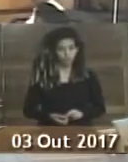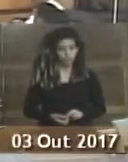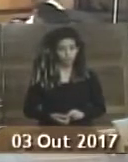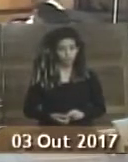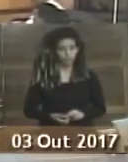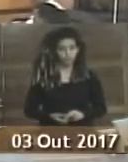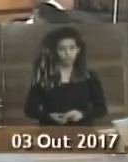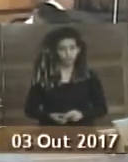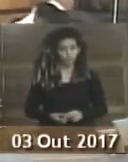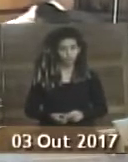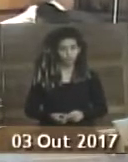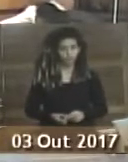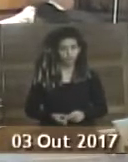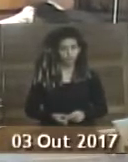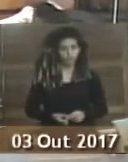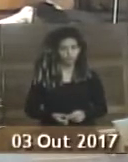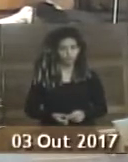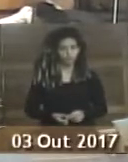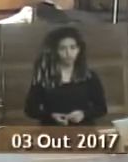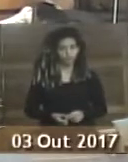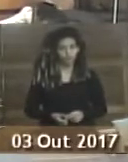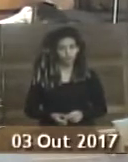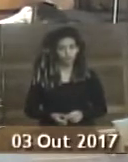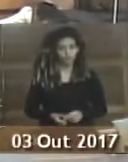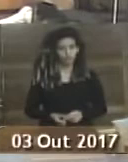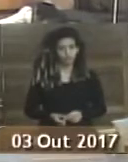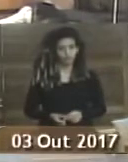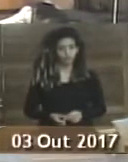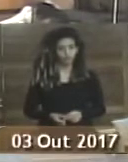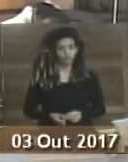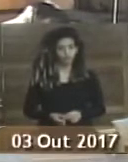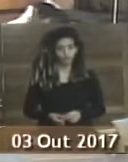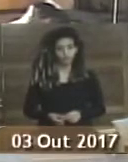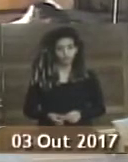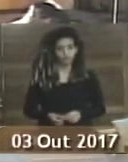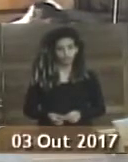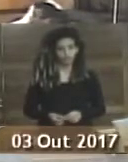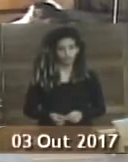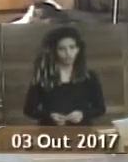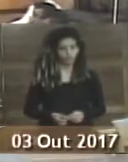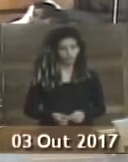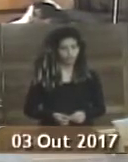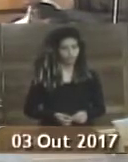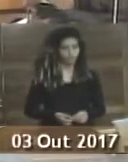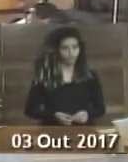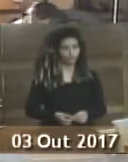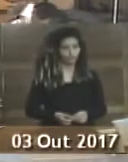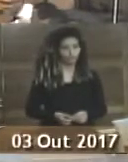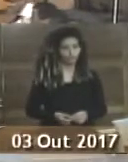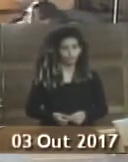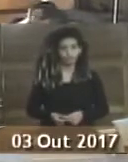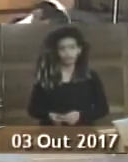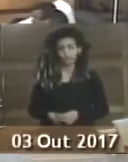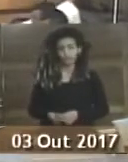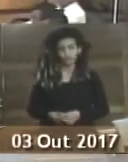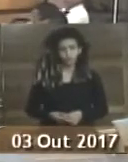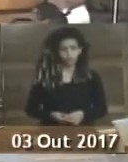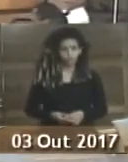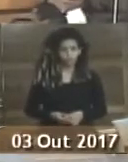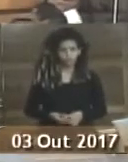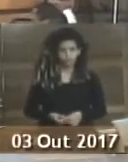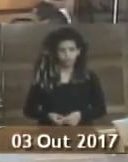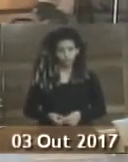Falou. Verdade. Não foi, Camu? Senhor presidente. Votação encerrada, aprovada por 11